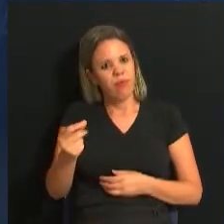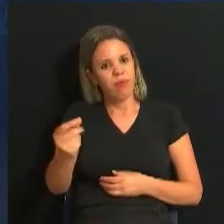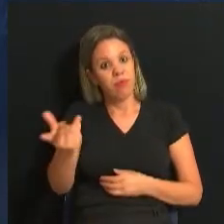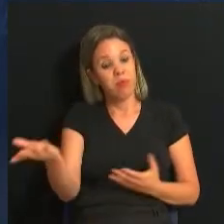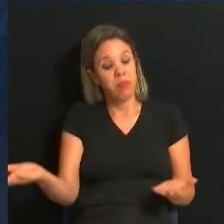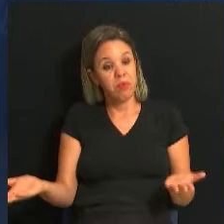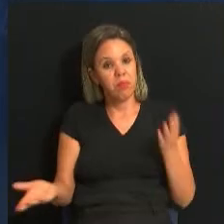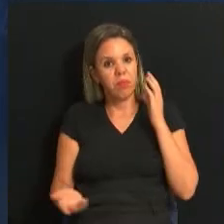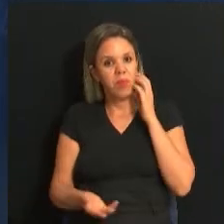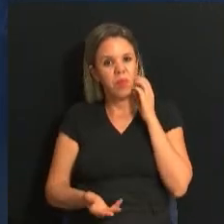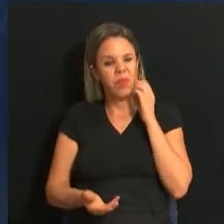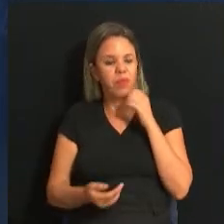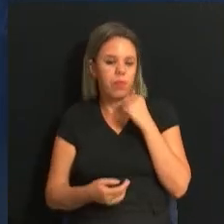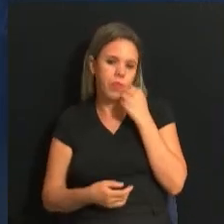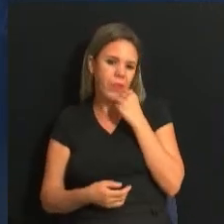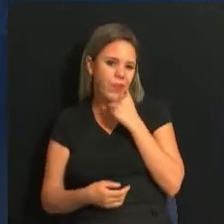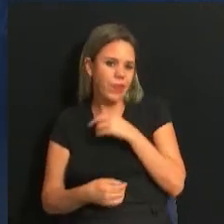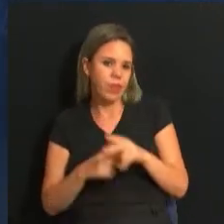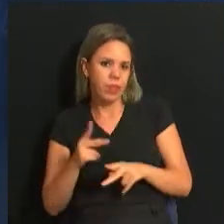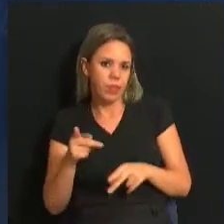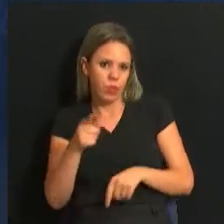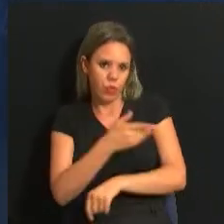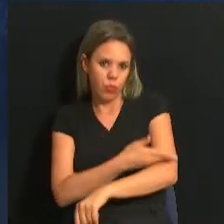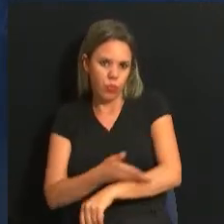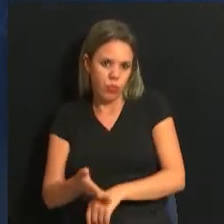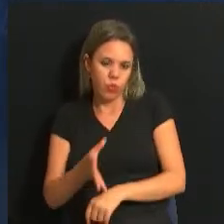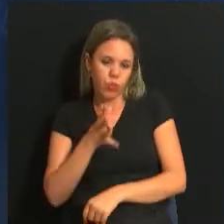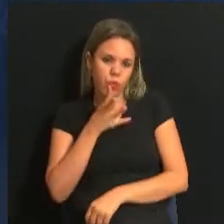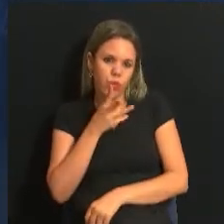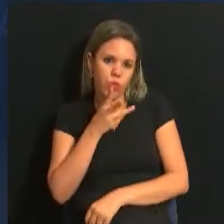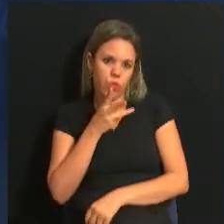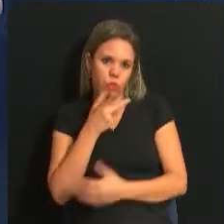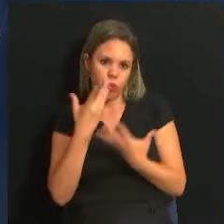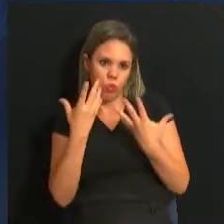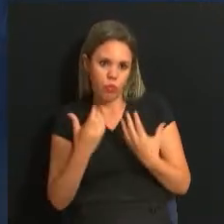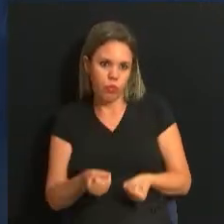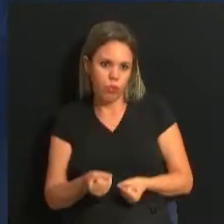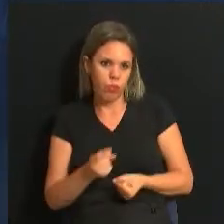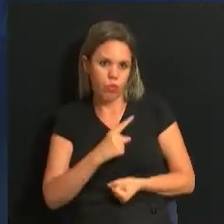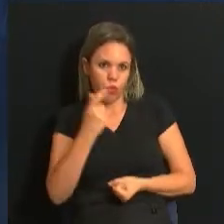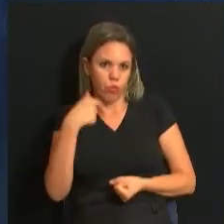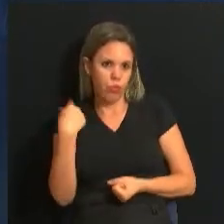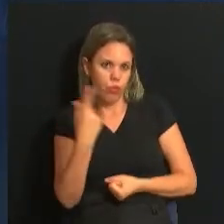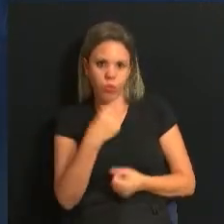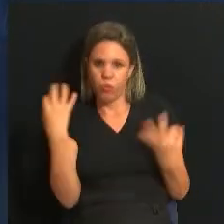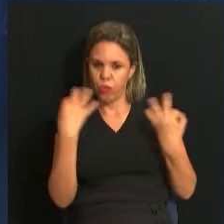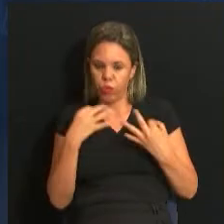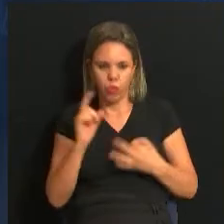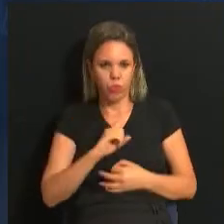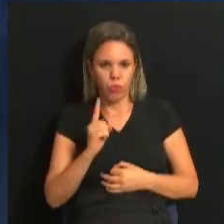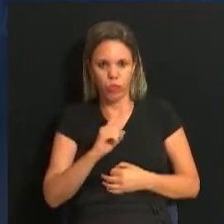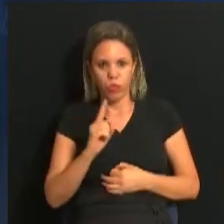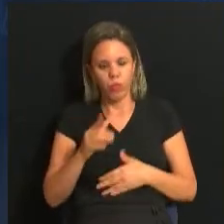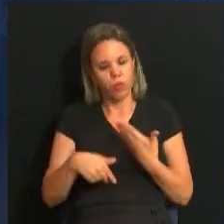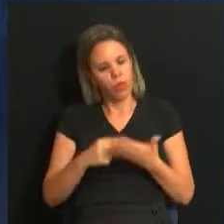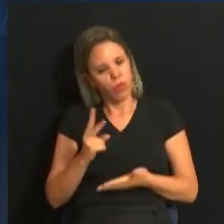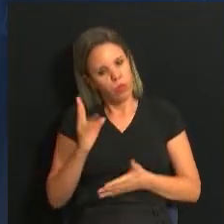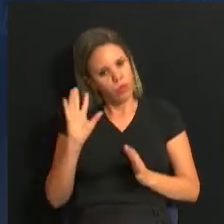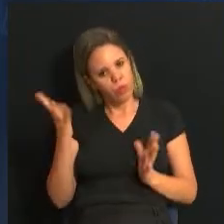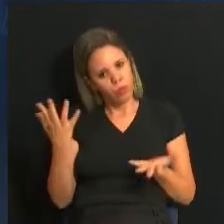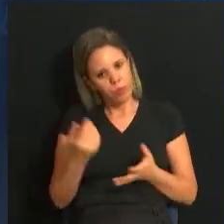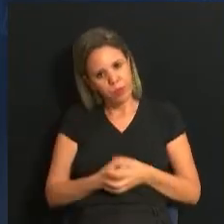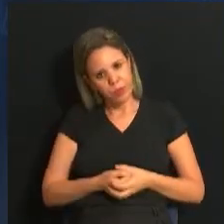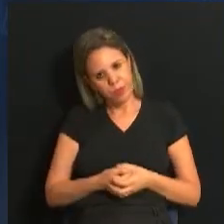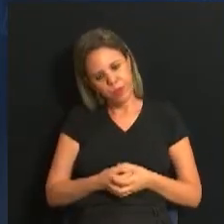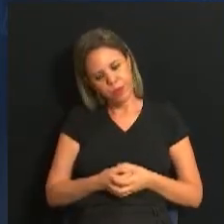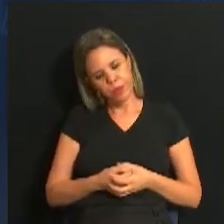tempo? Aliás, você costuma demorar para aceitar que não somos perfeitos e que isso vai sempre acontecer.